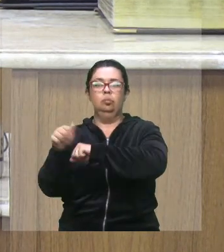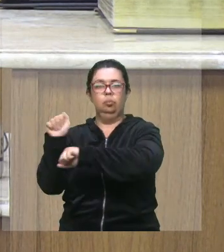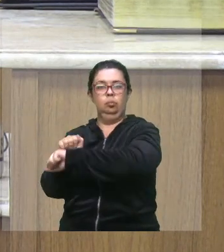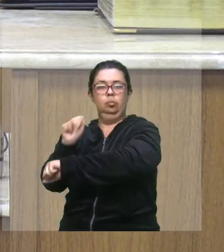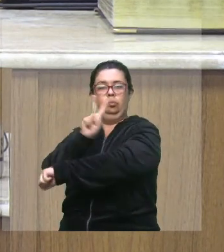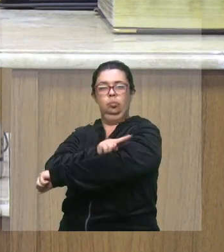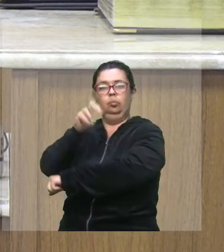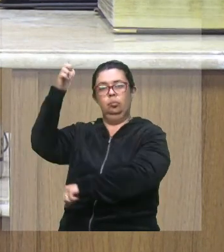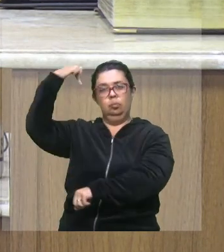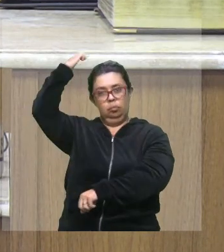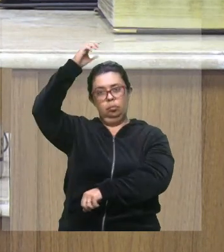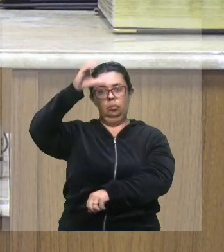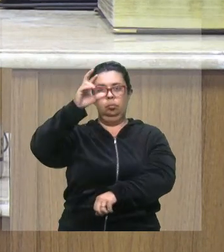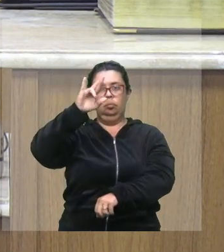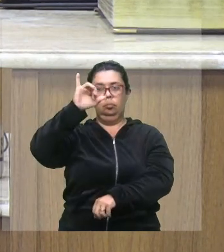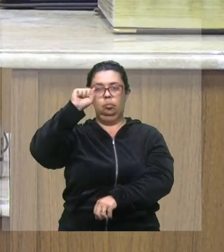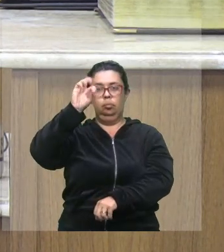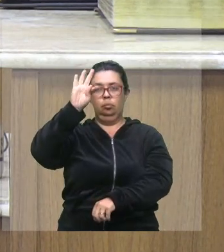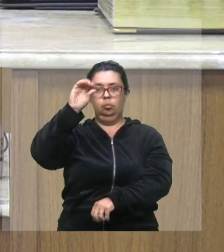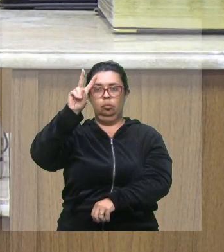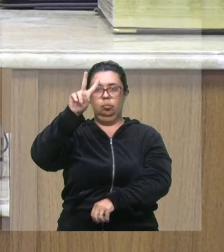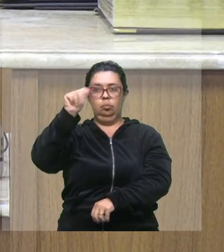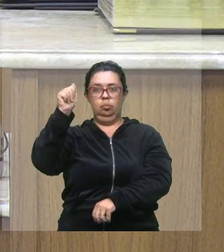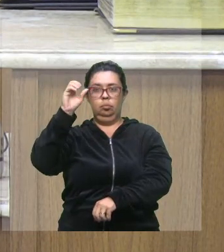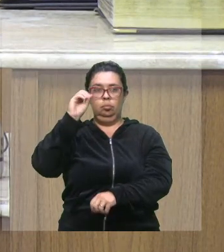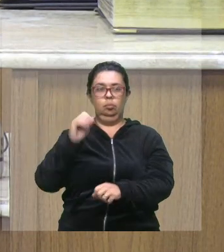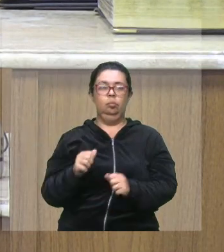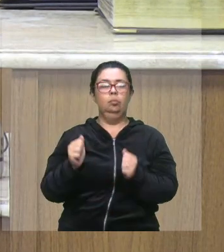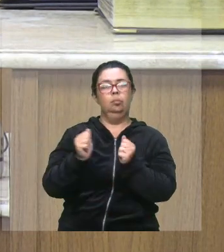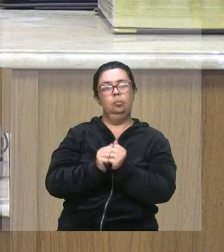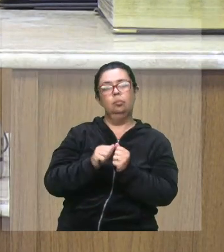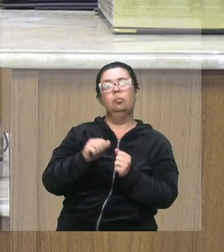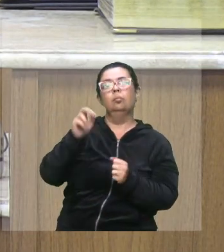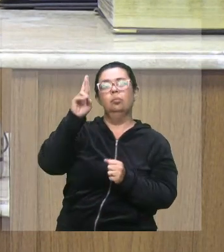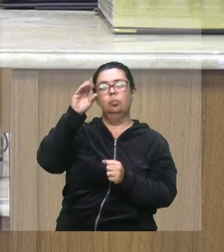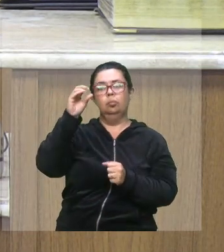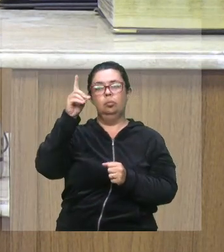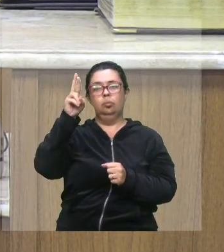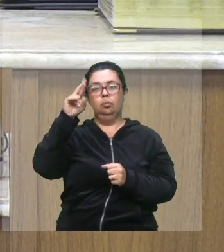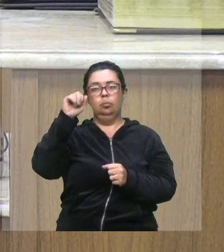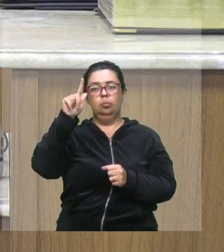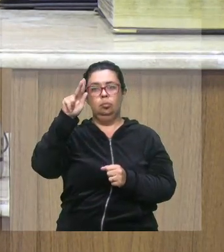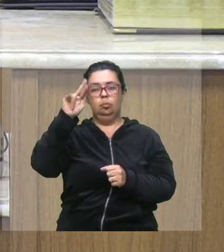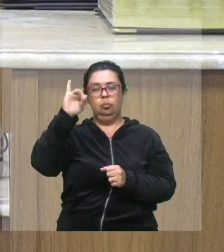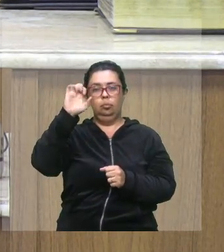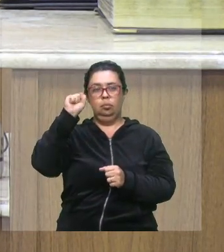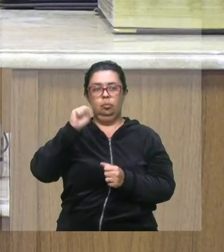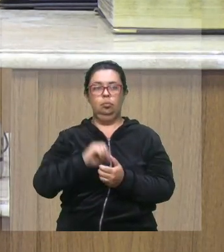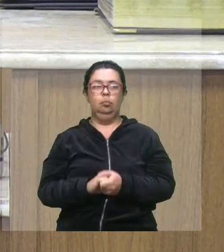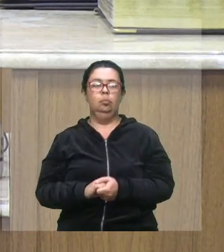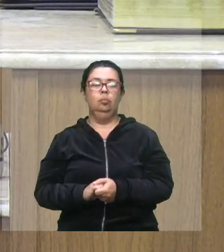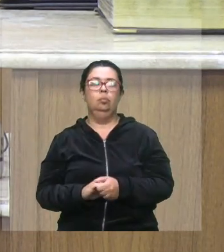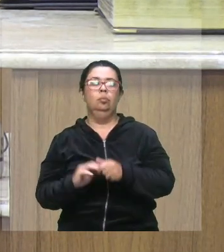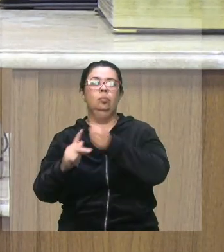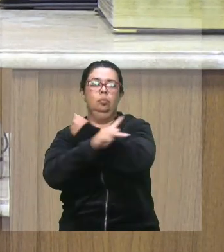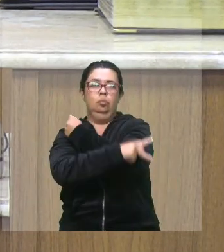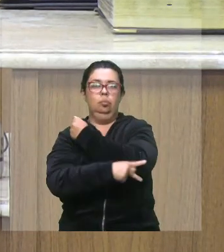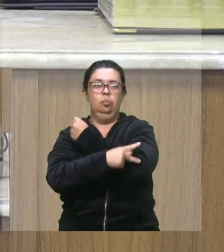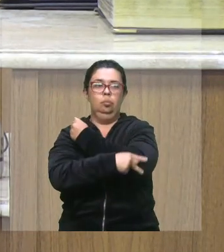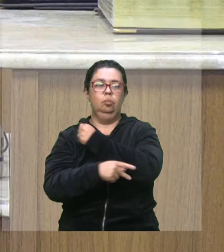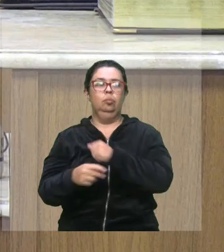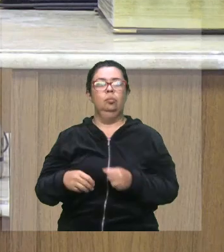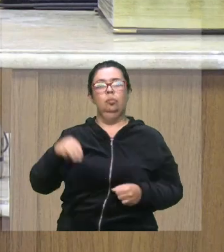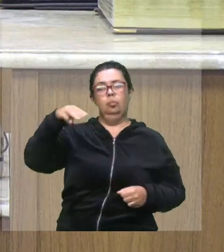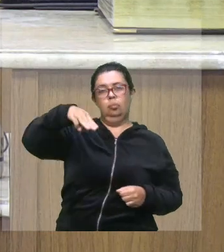São Cristóvão com as ruas Cônego Heriberto e Rodrigues, na Vila Triângulo, de Praça